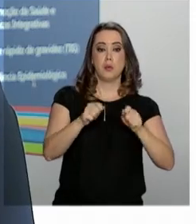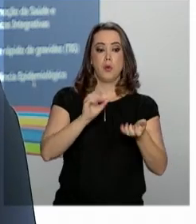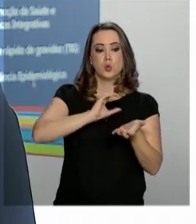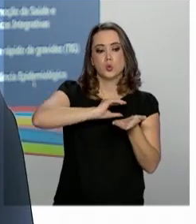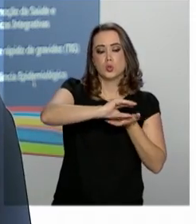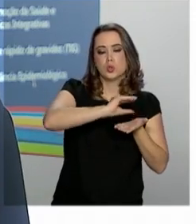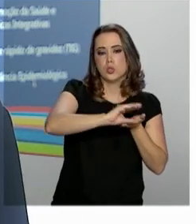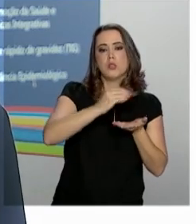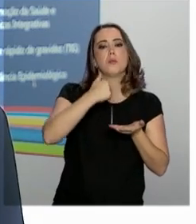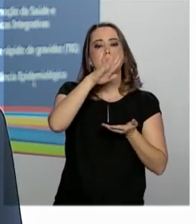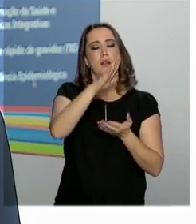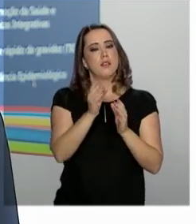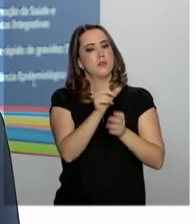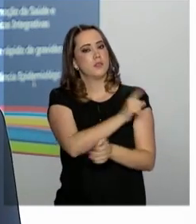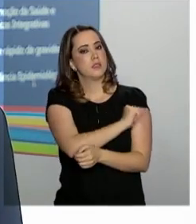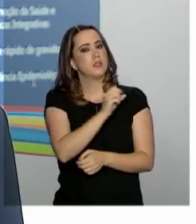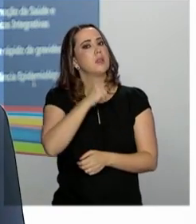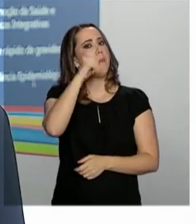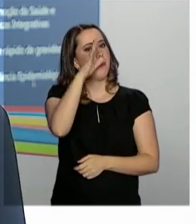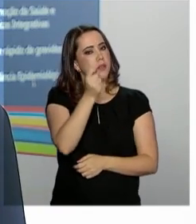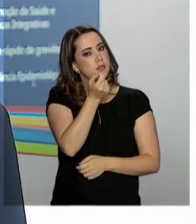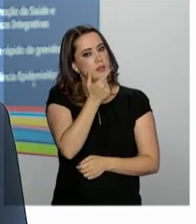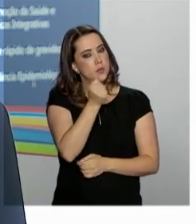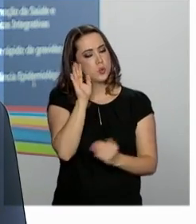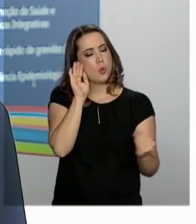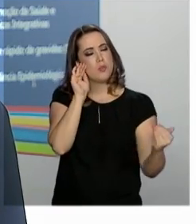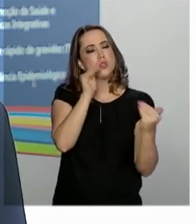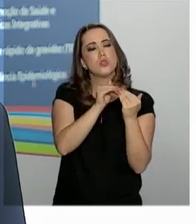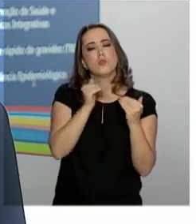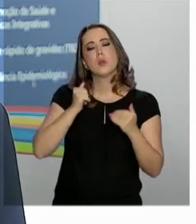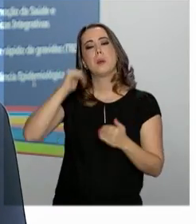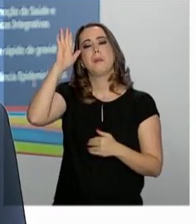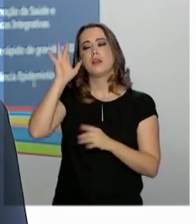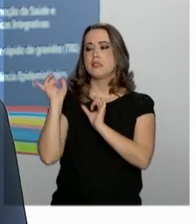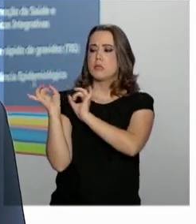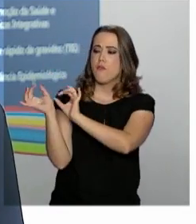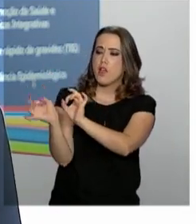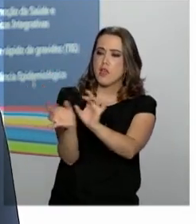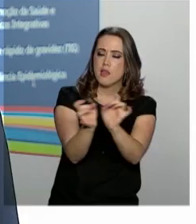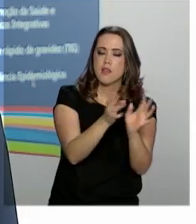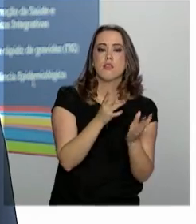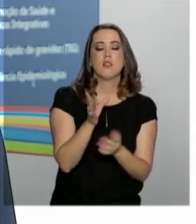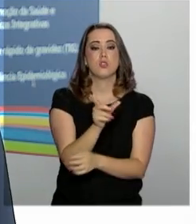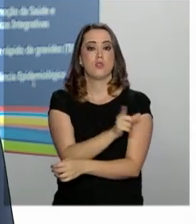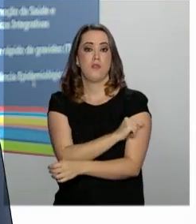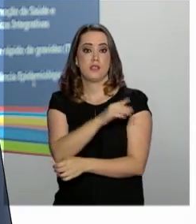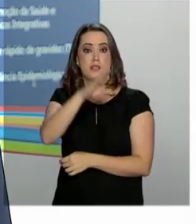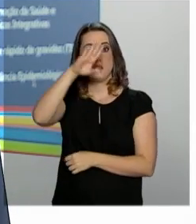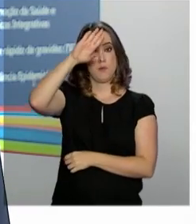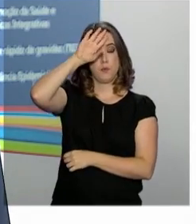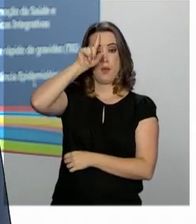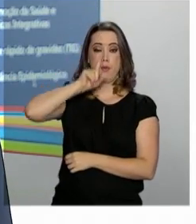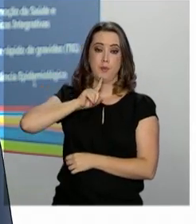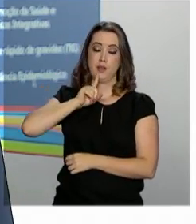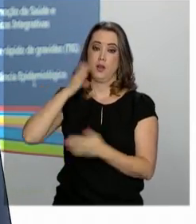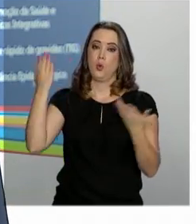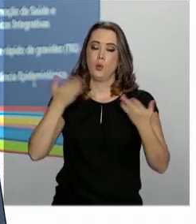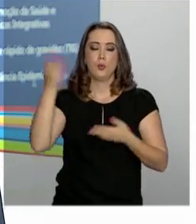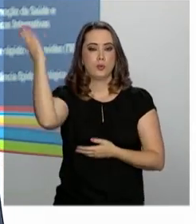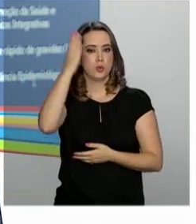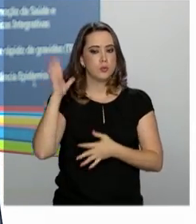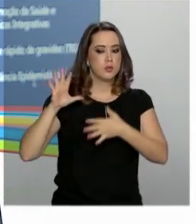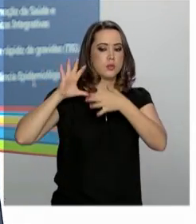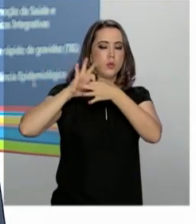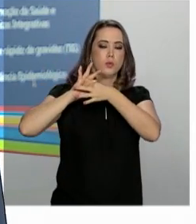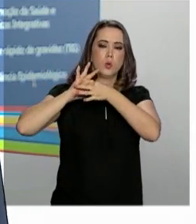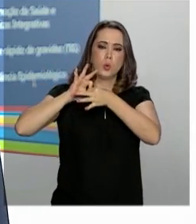criação de novas vacinas e remédios. O grande foco é aumentar a exportação de vacinas de febre amarela. Hoje, o Brasil, em